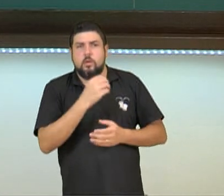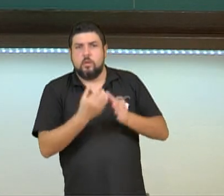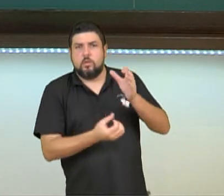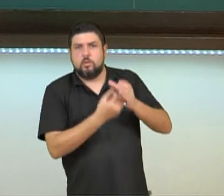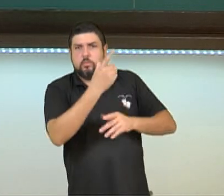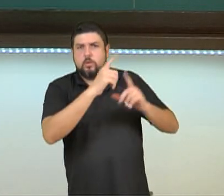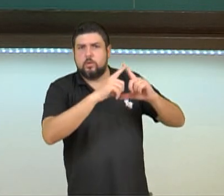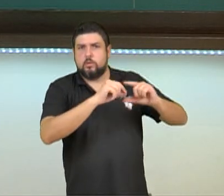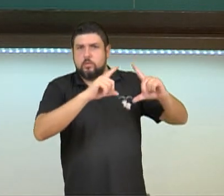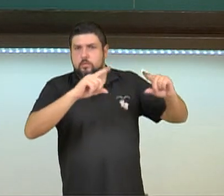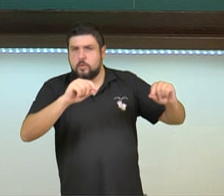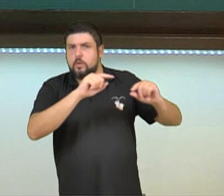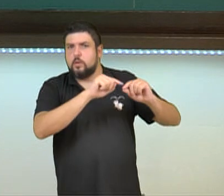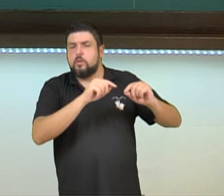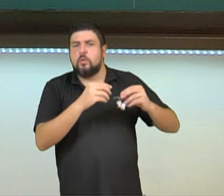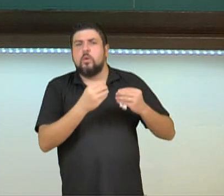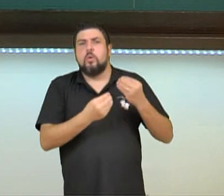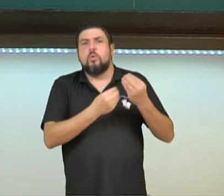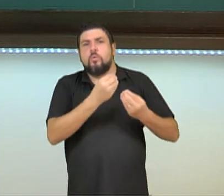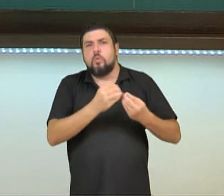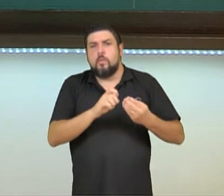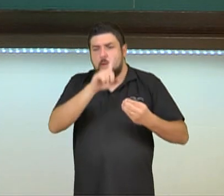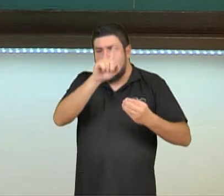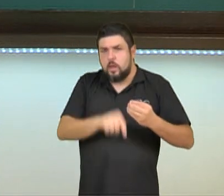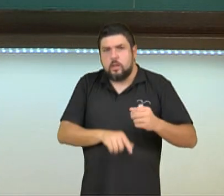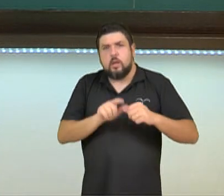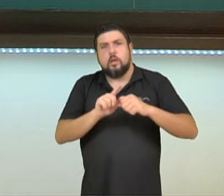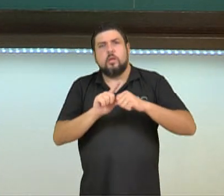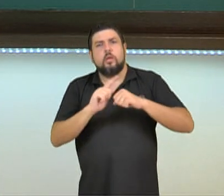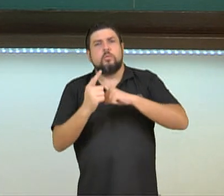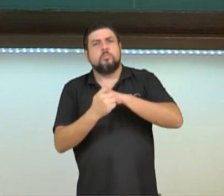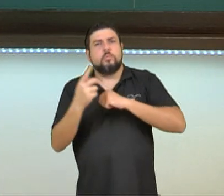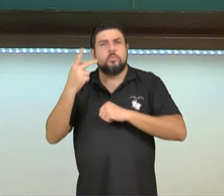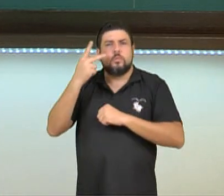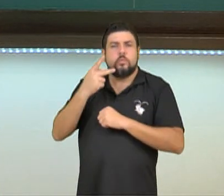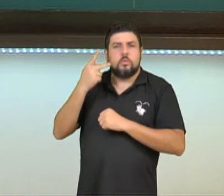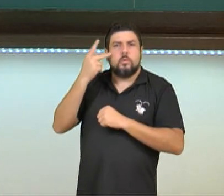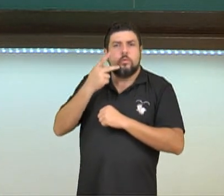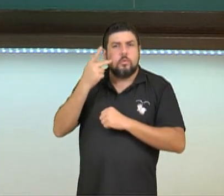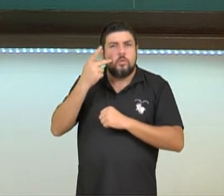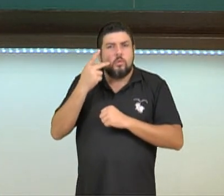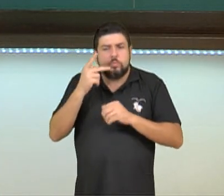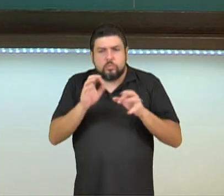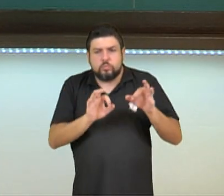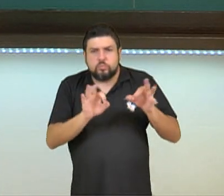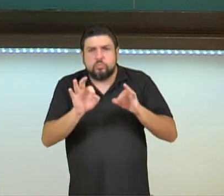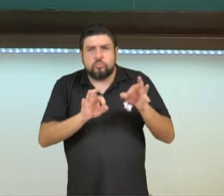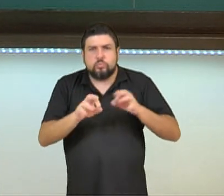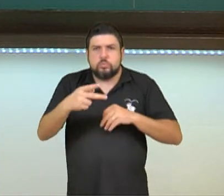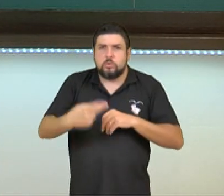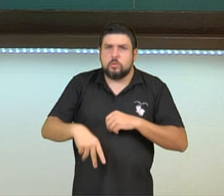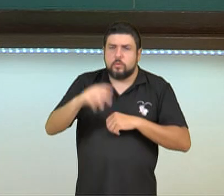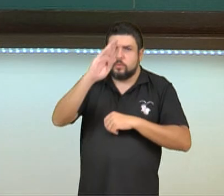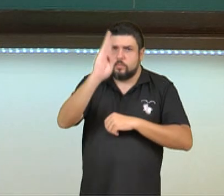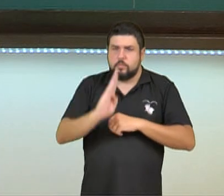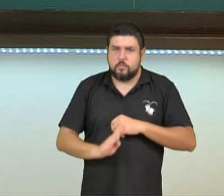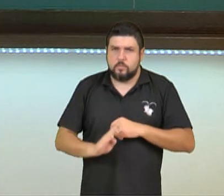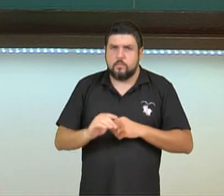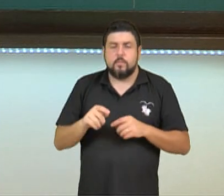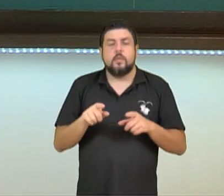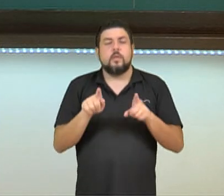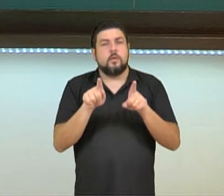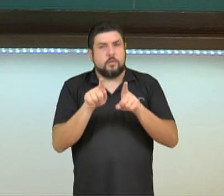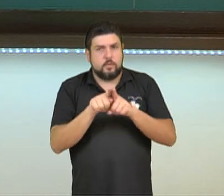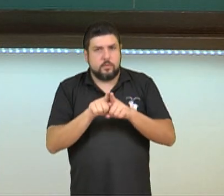período histórico de formatação geopolítica e de geografia política dentro do território brasileiro. E,